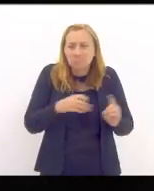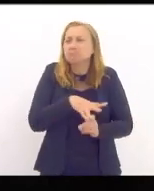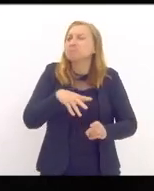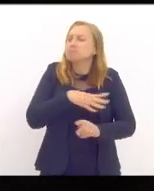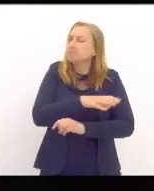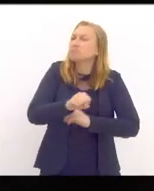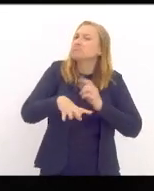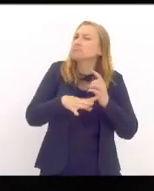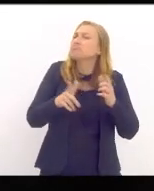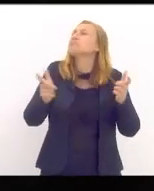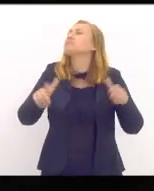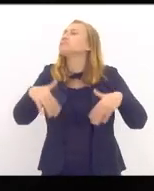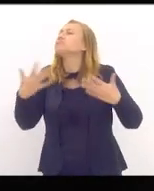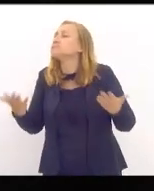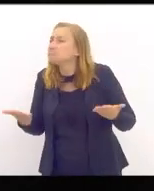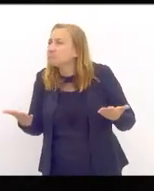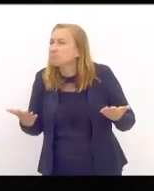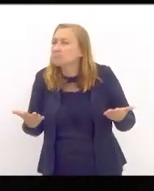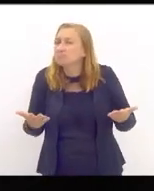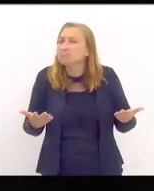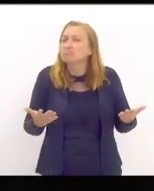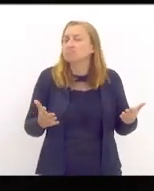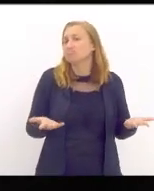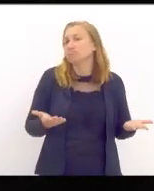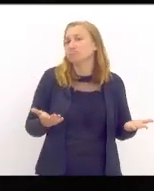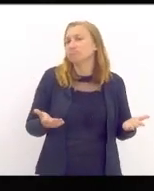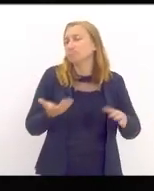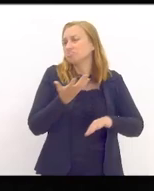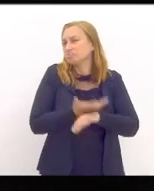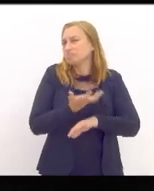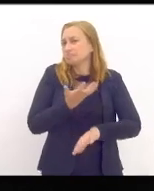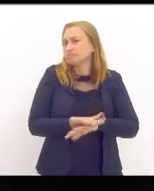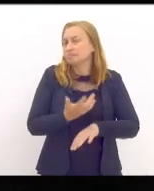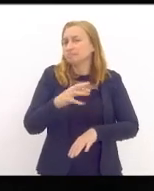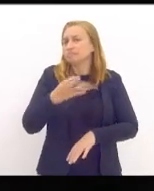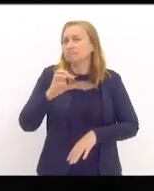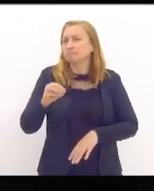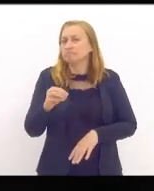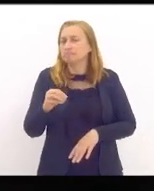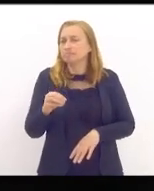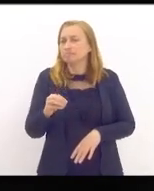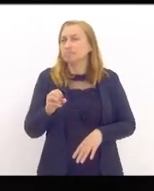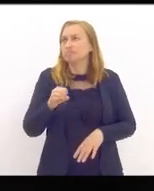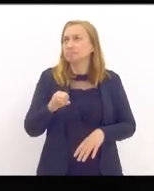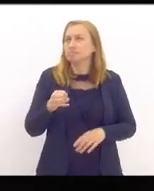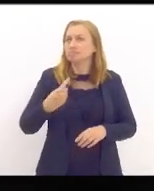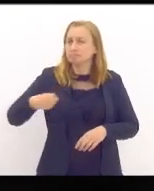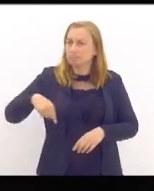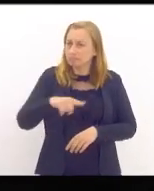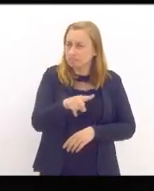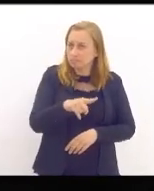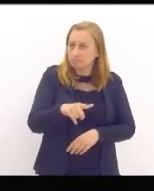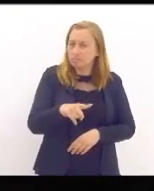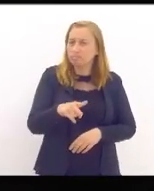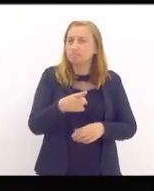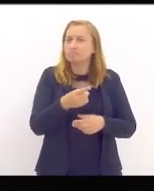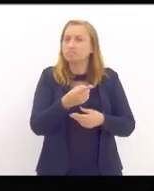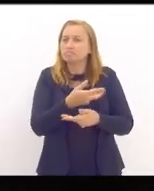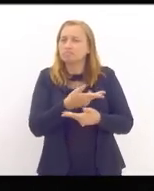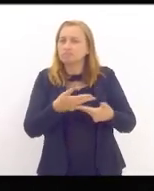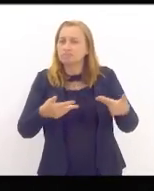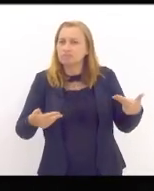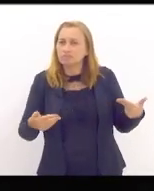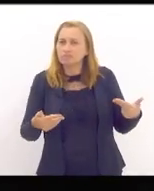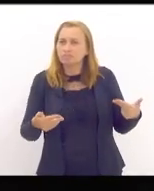onde é que fica quer dizer Aquela Praça Mário Lago Se nós formos lá lá tá cheio